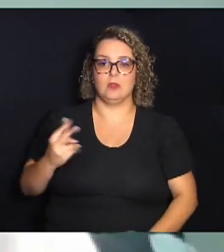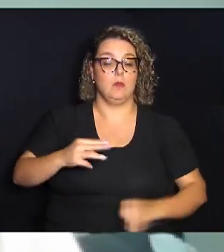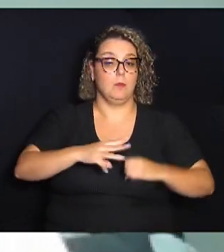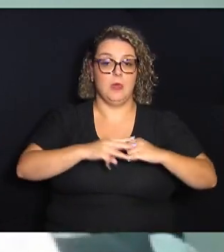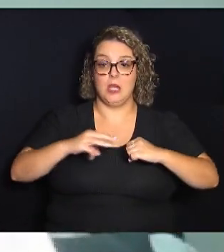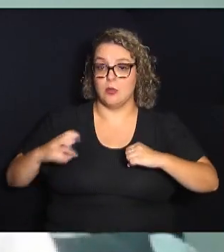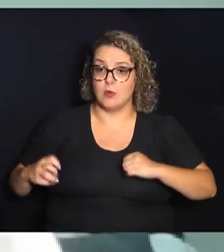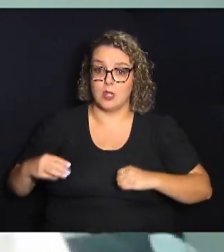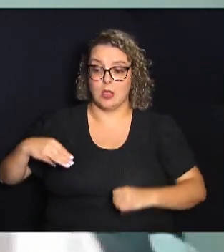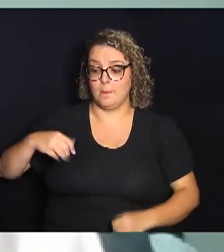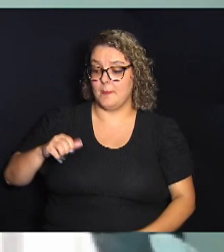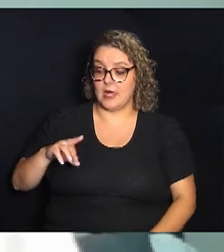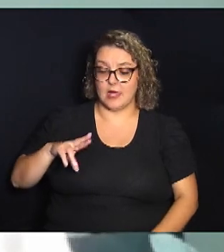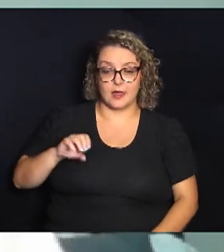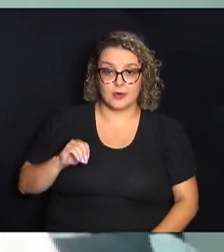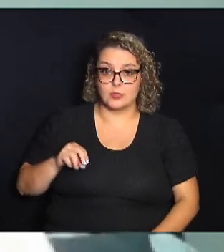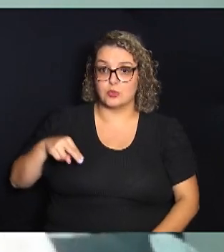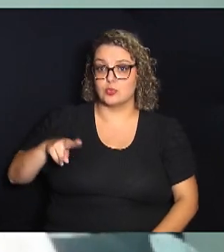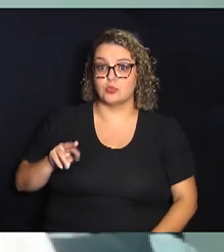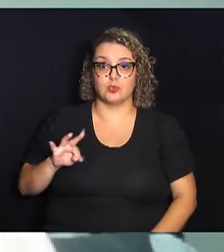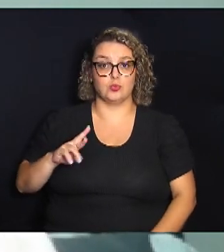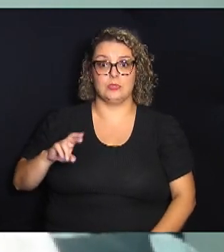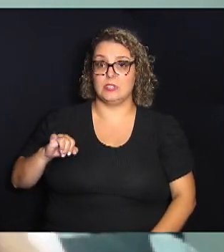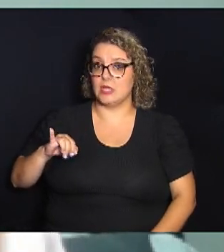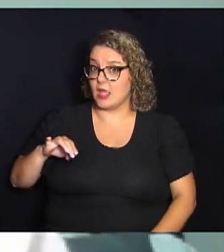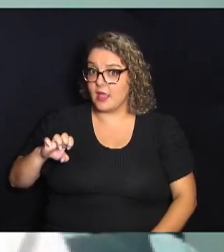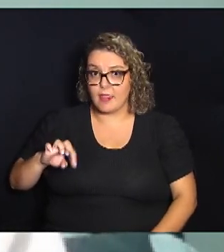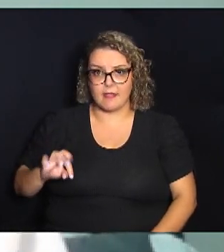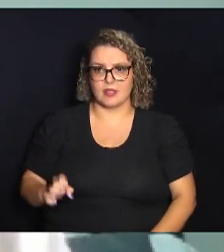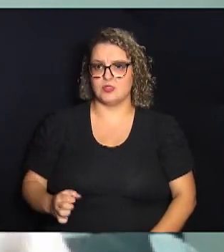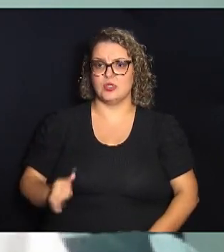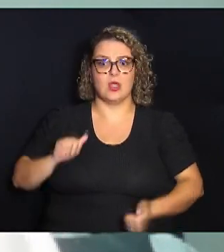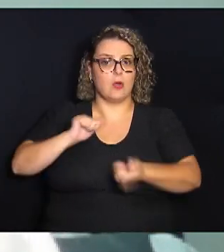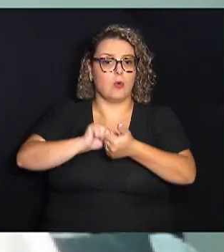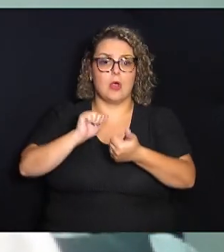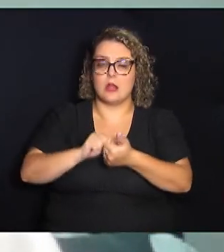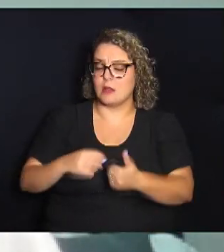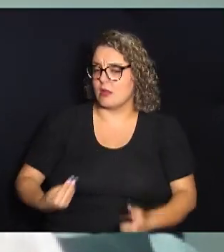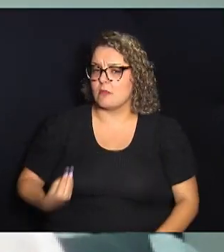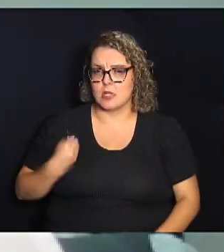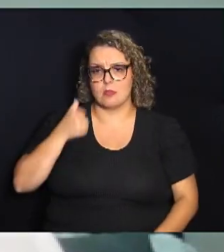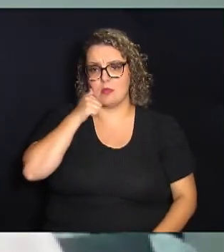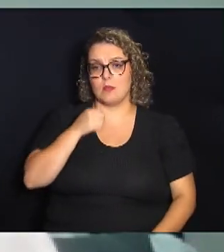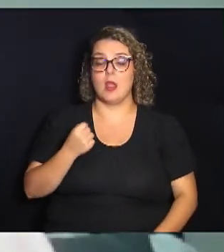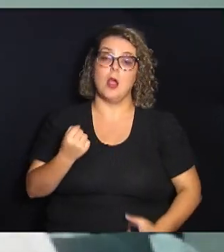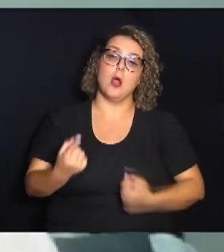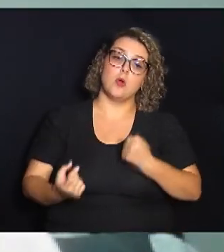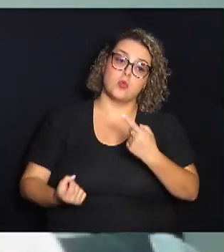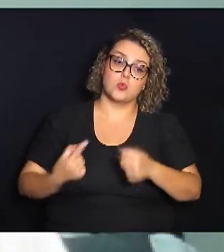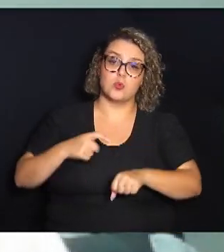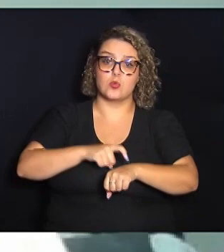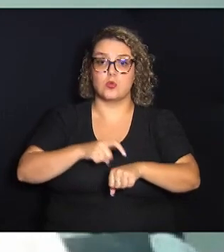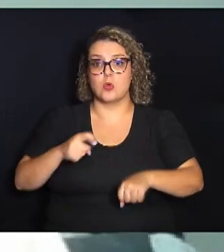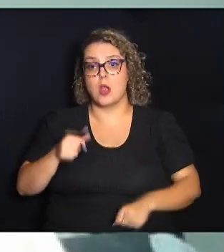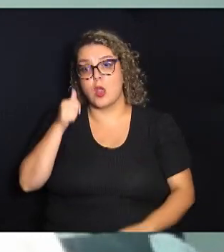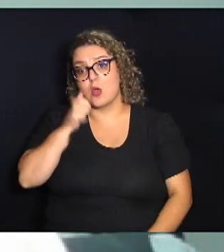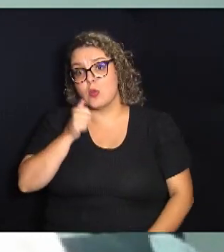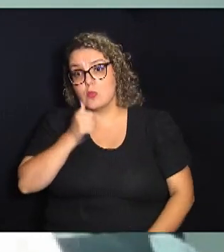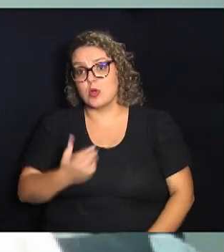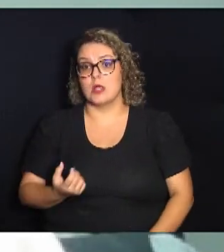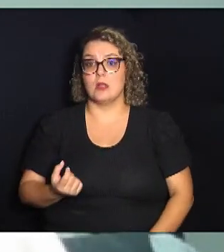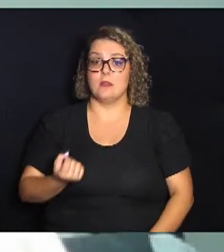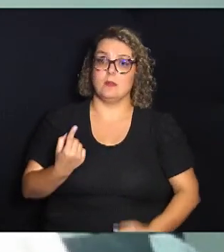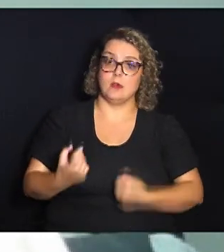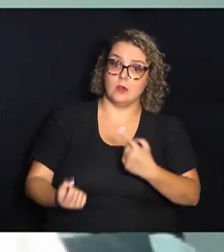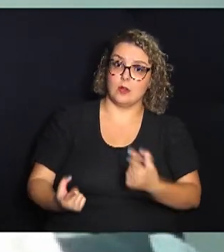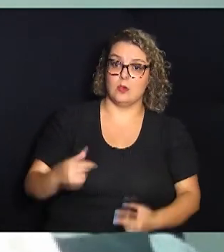de macronutrientes. Isso é fundamental para a qualidade de vida da mulher. Existem algumas situações onde a mulher tem alguns